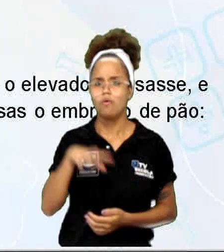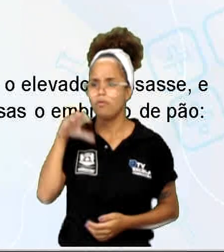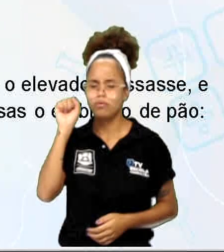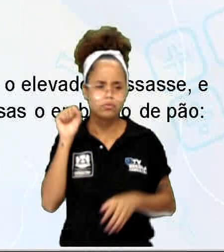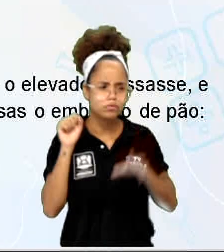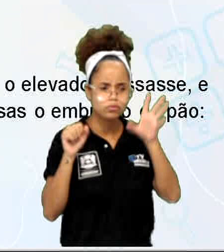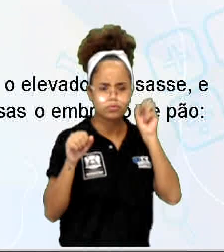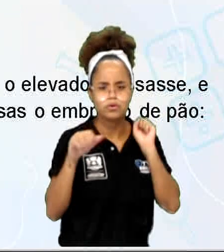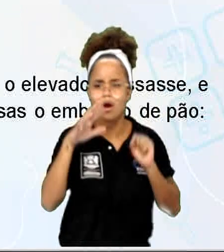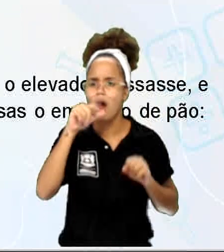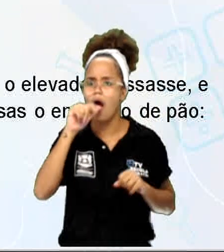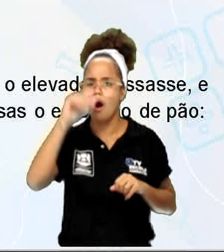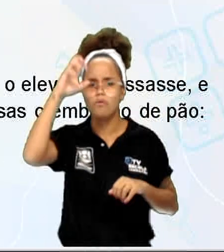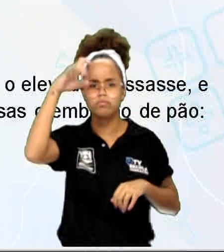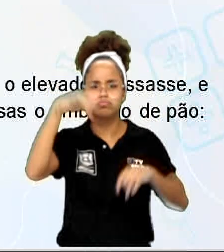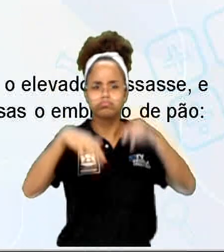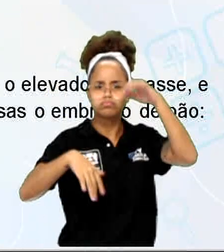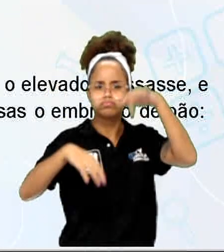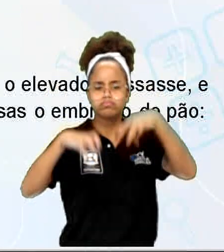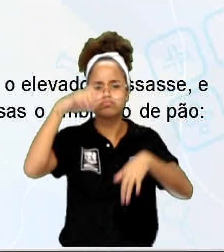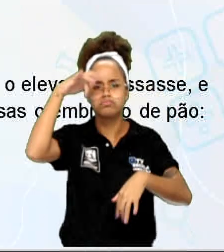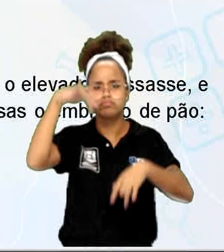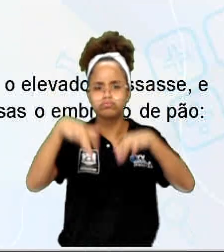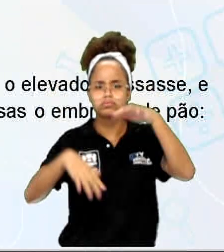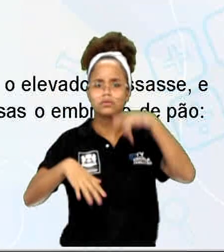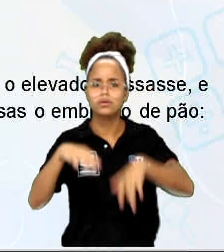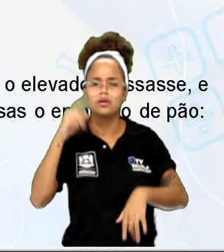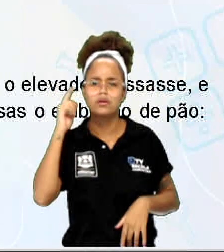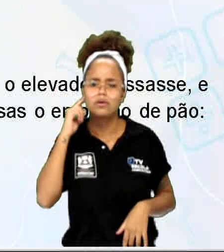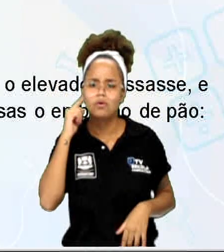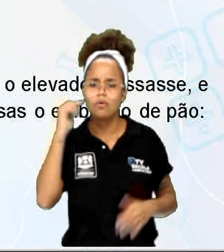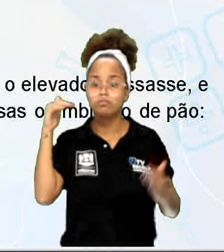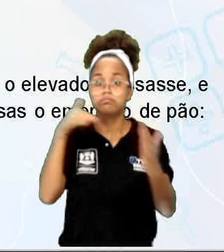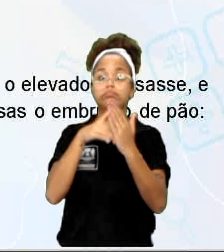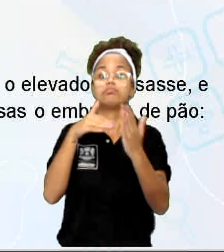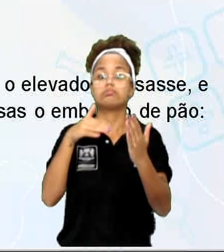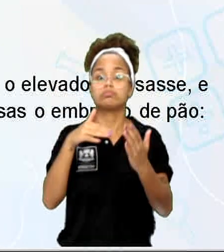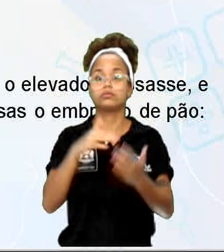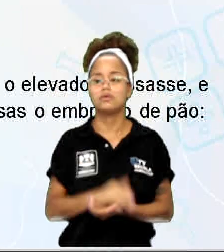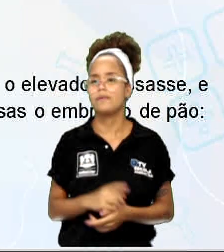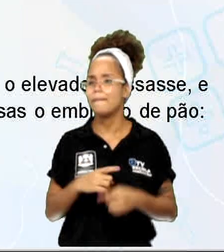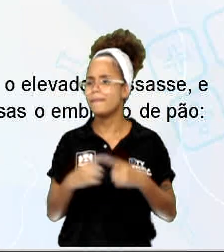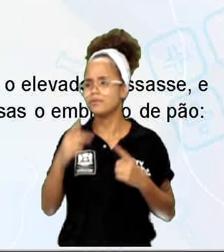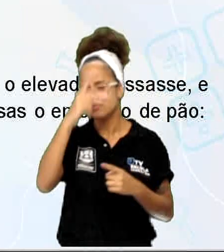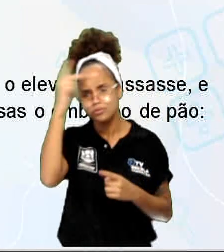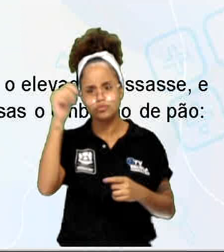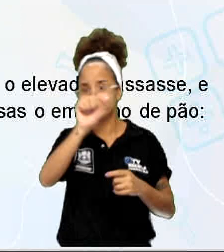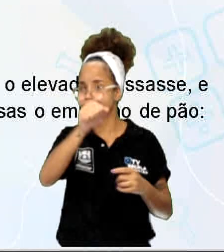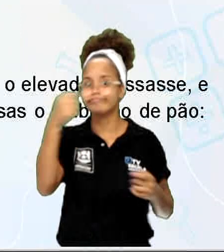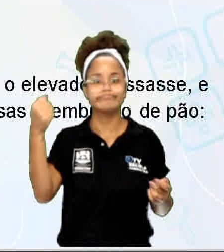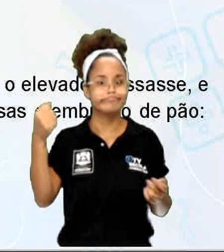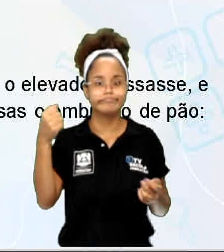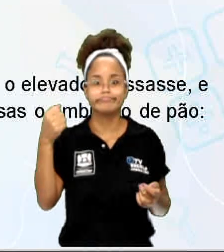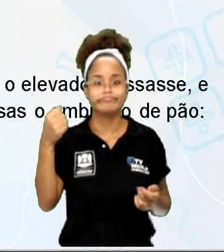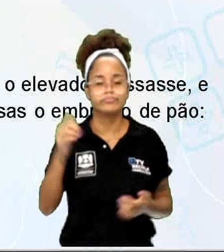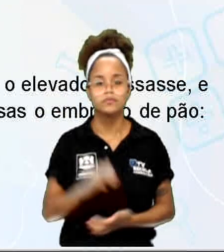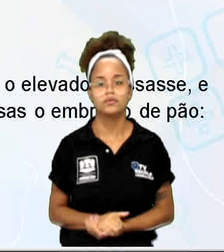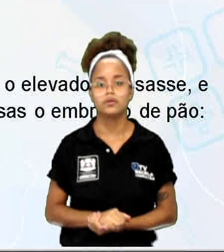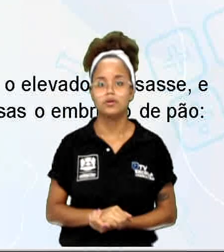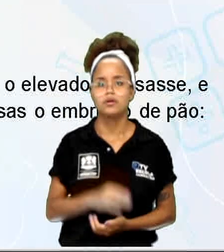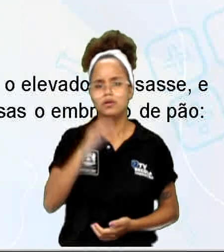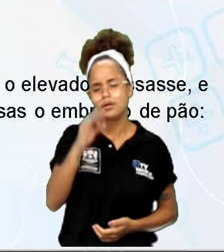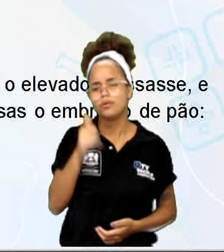um ruído da água do chuveiro interromper-se de súbito, mas ninguém veio abrir. Na certa, a